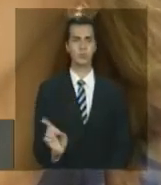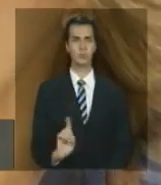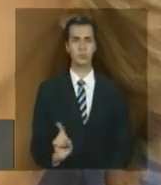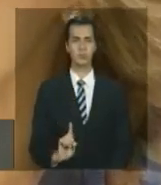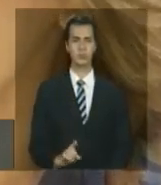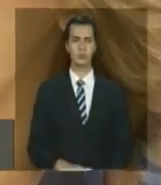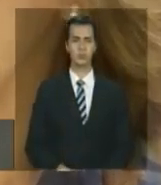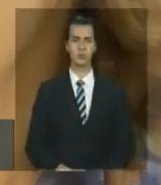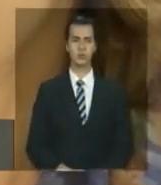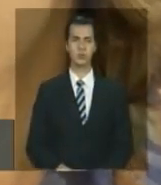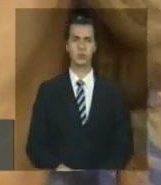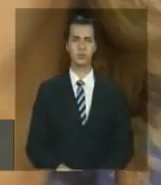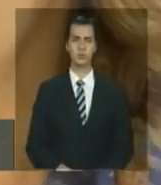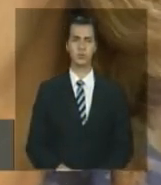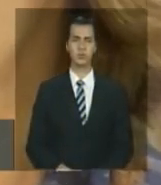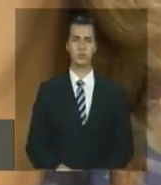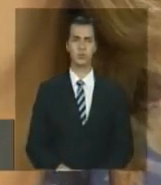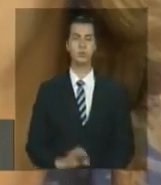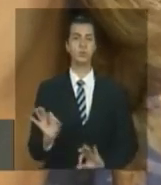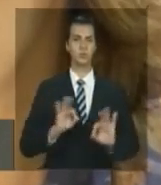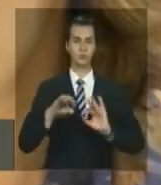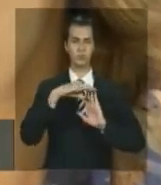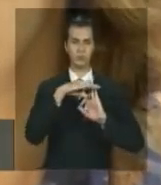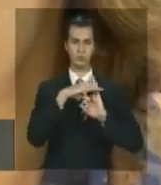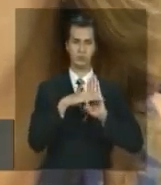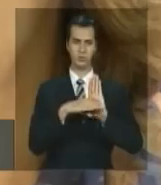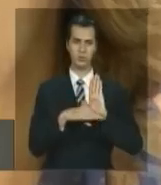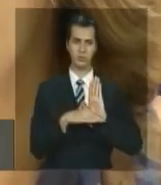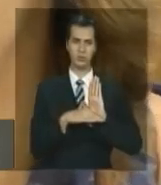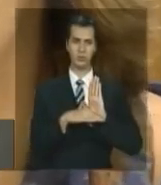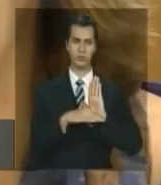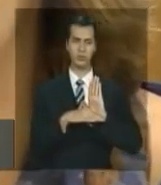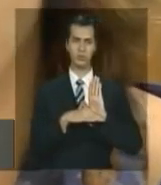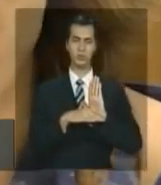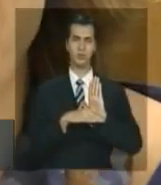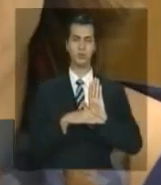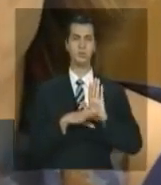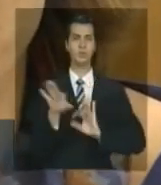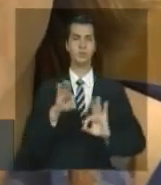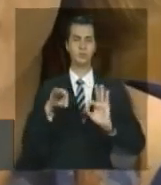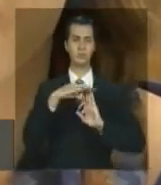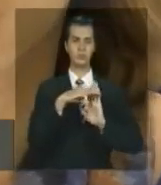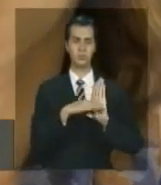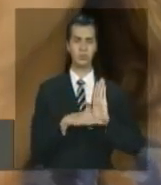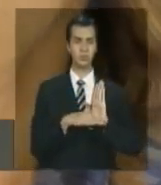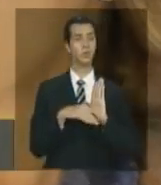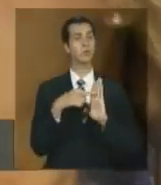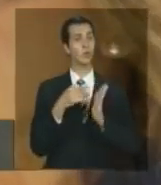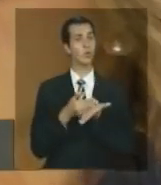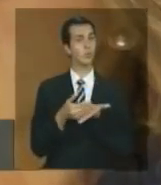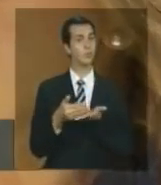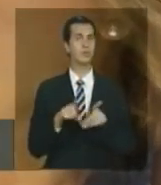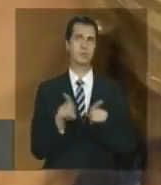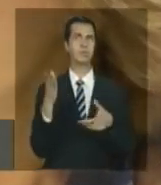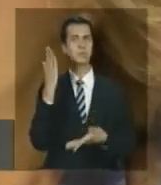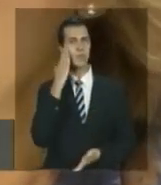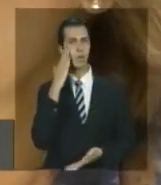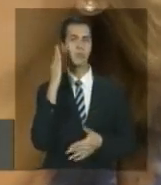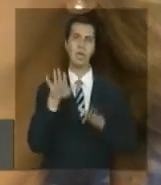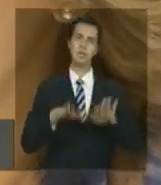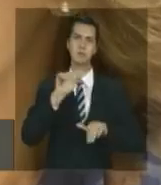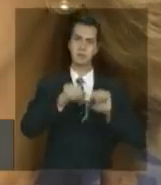o momento que está, esse programa é um pouco assim como nuvem no céu, né? Cada momento pode mudar. Enfim, mas apenas detalhes.